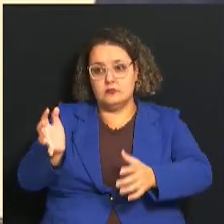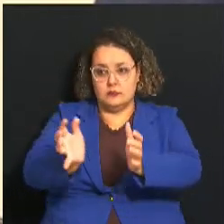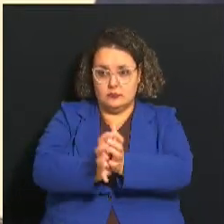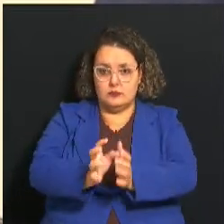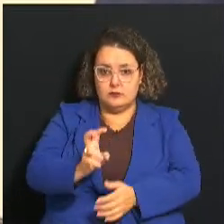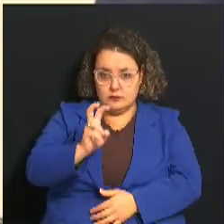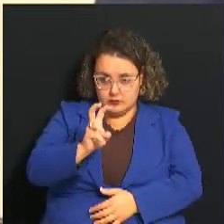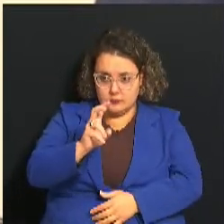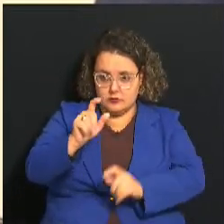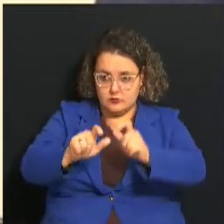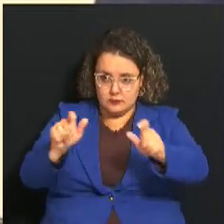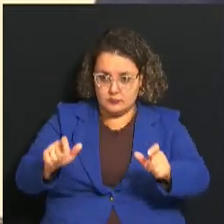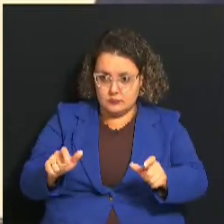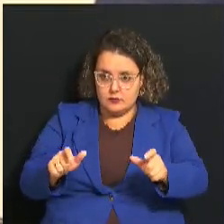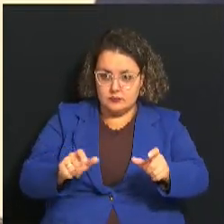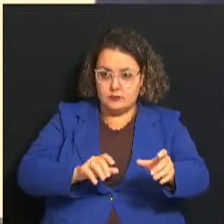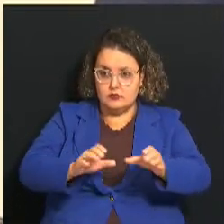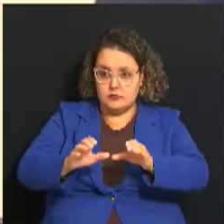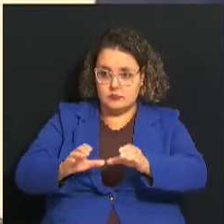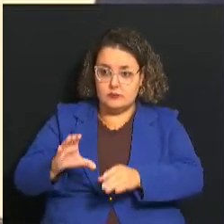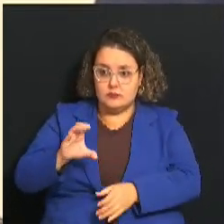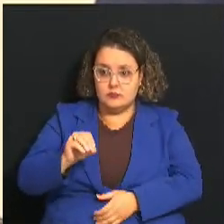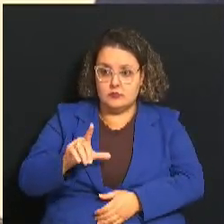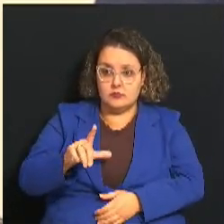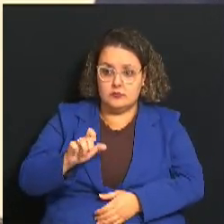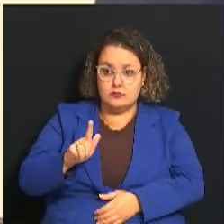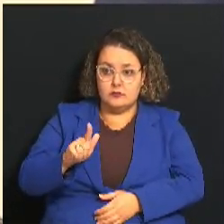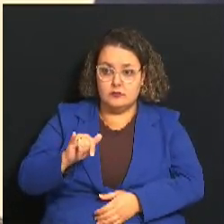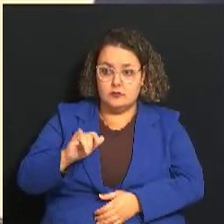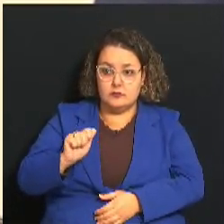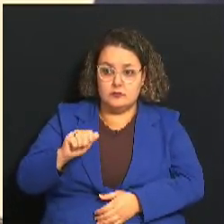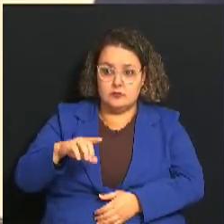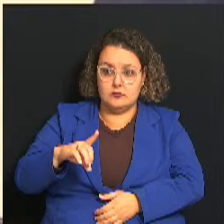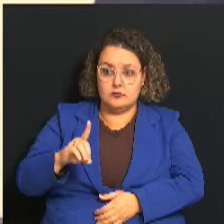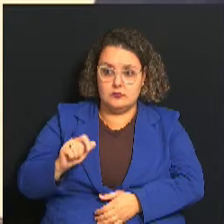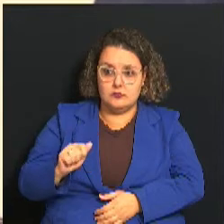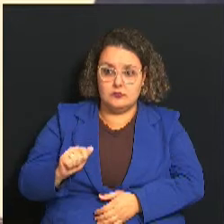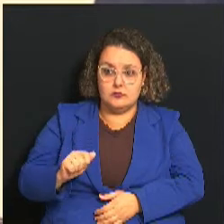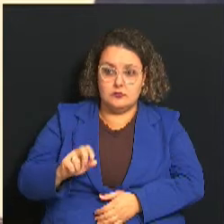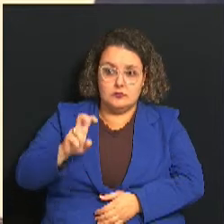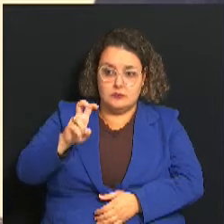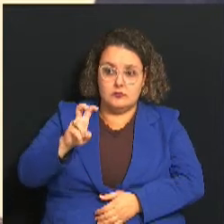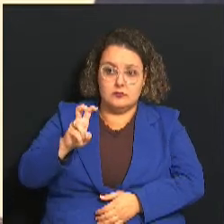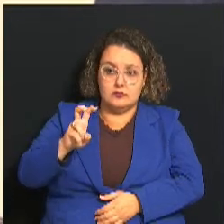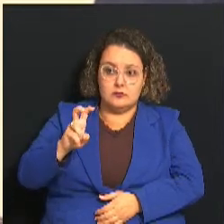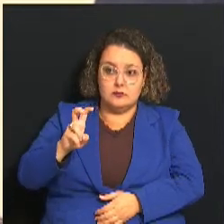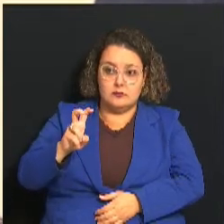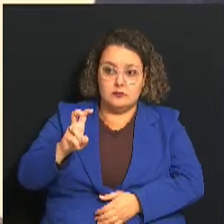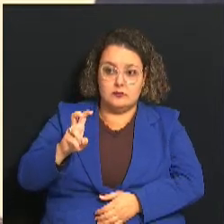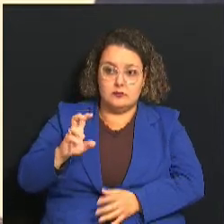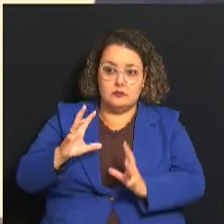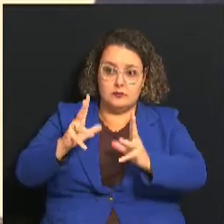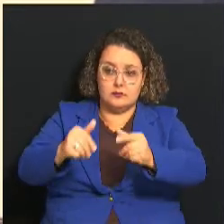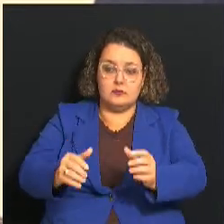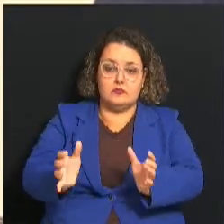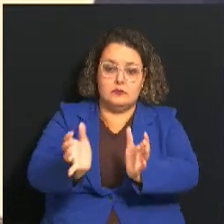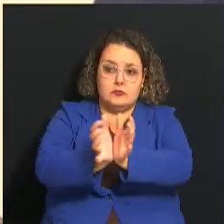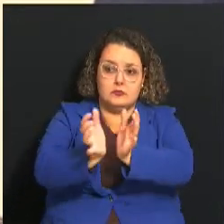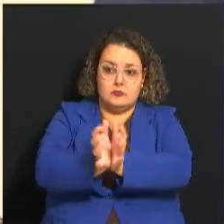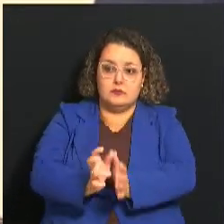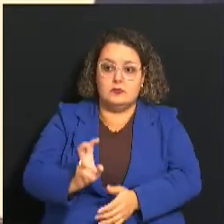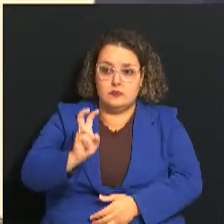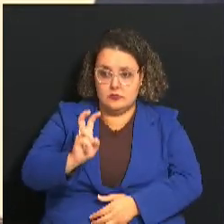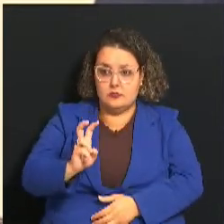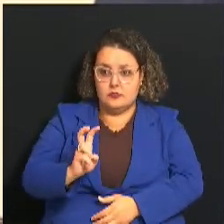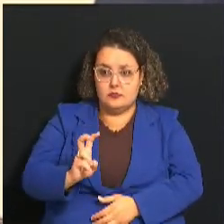5 para fazer uma coordenação colegiada, e 5 é um número. Todas as comissões da Câmara têm 5 membros, né? Exceto a